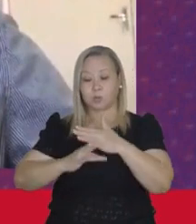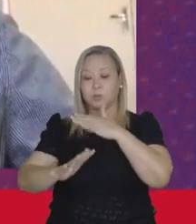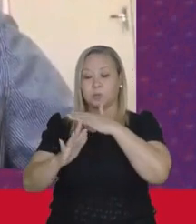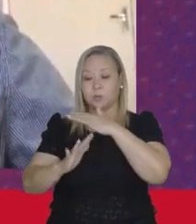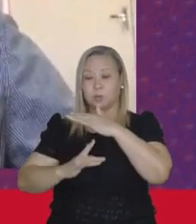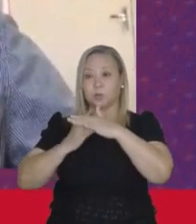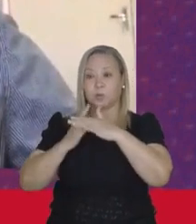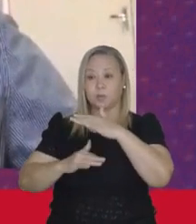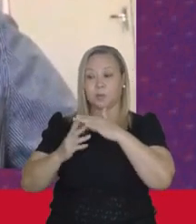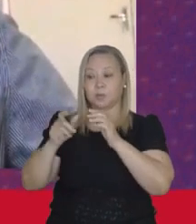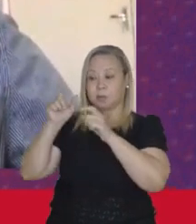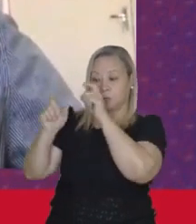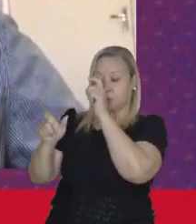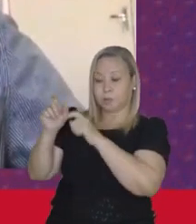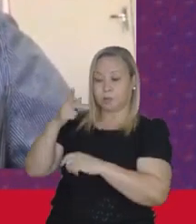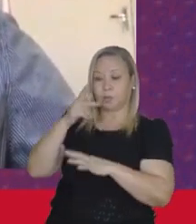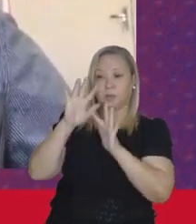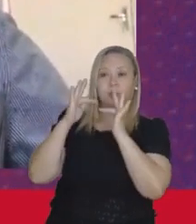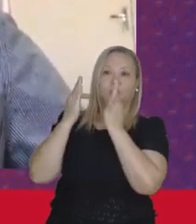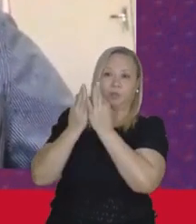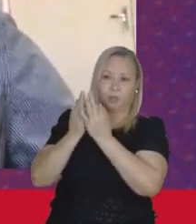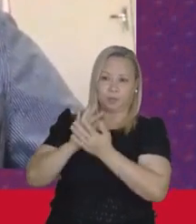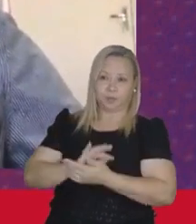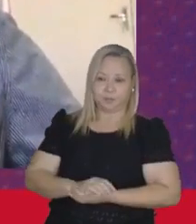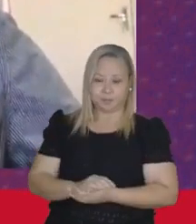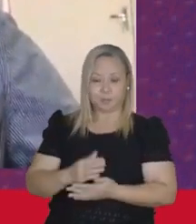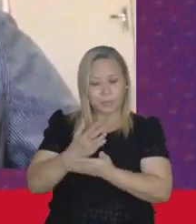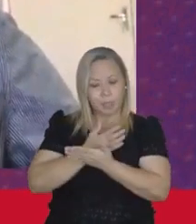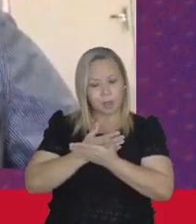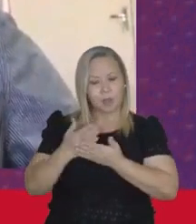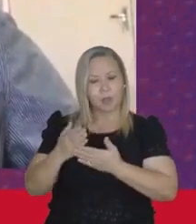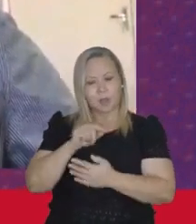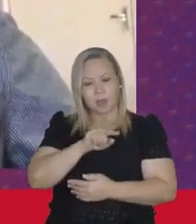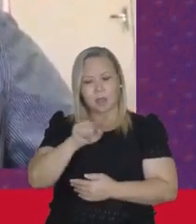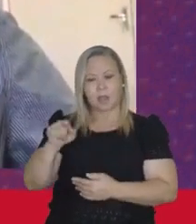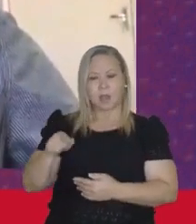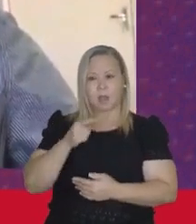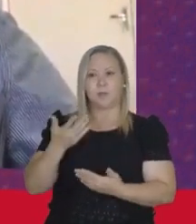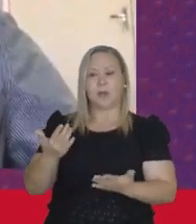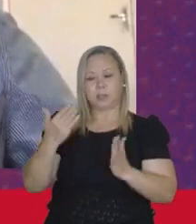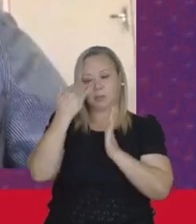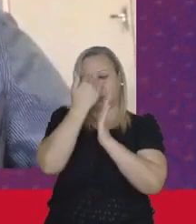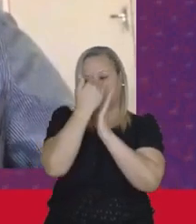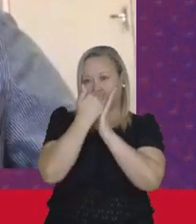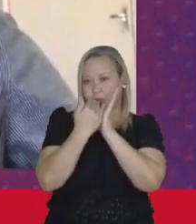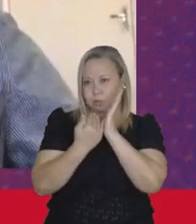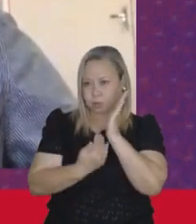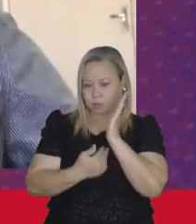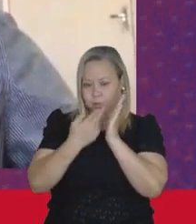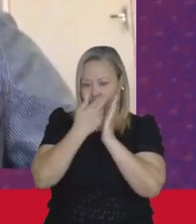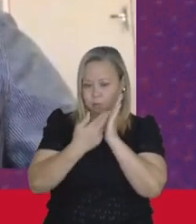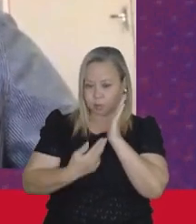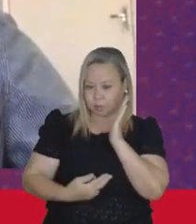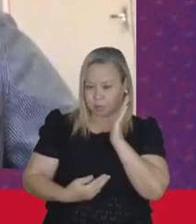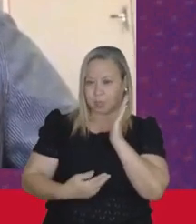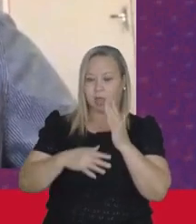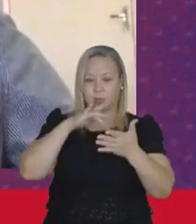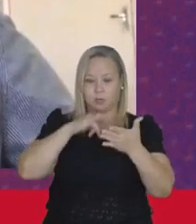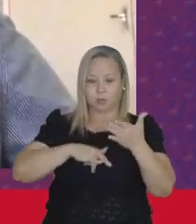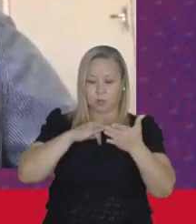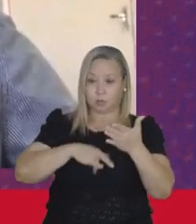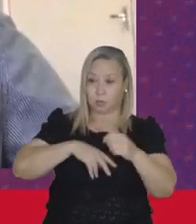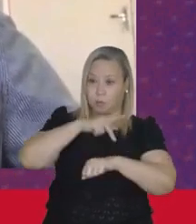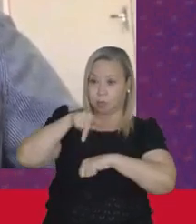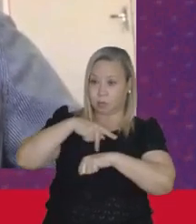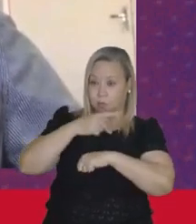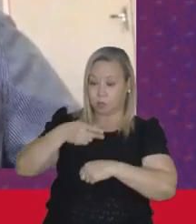Migrantes e os membros de suas famílias. A partir desses princípios, consagrados nos documentos